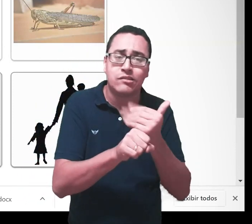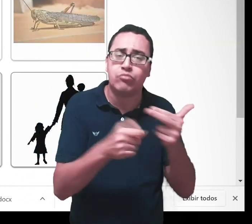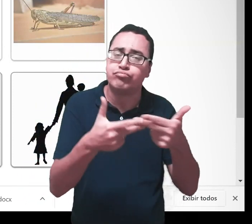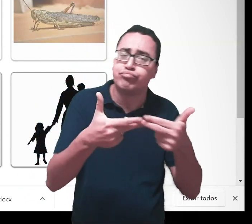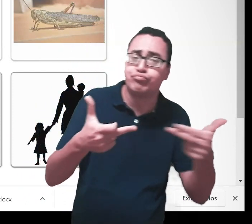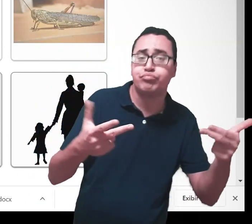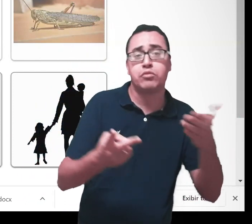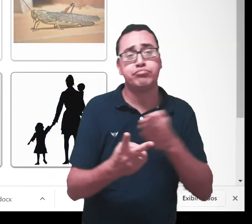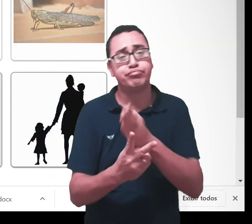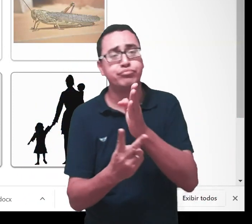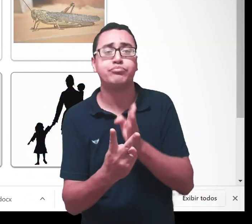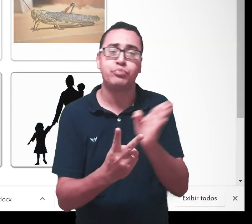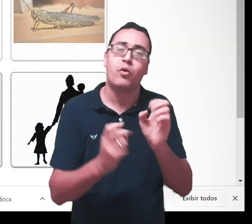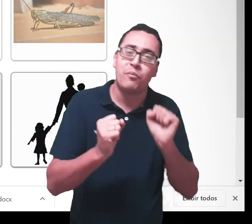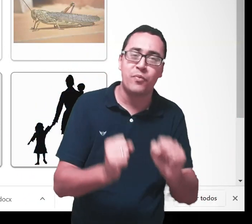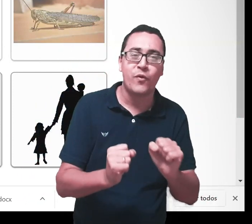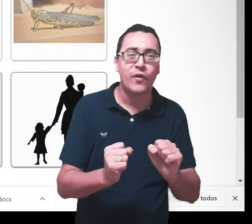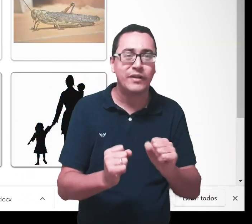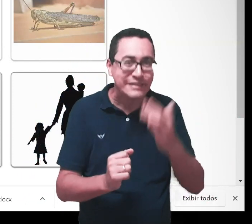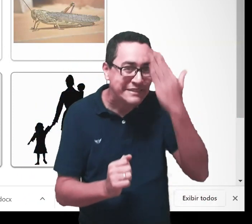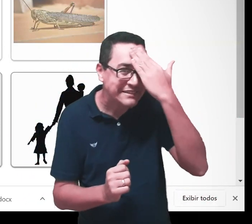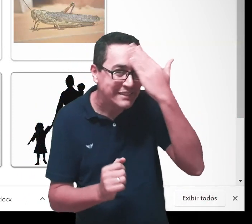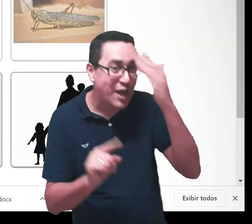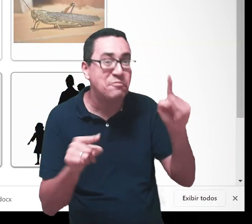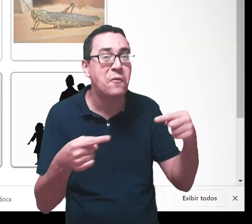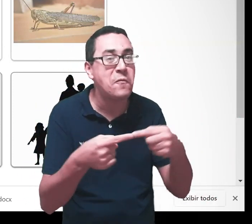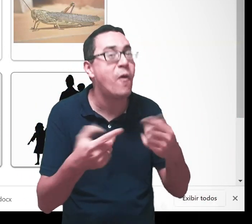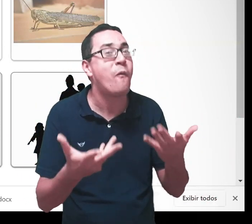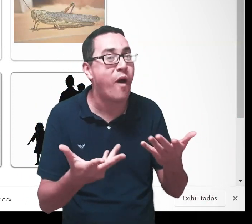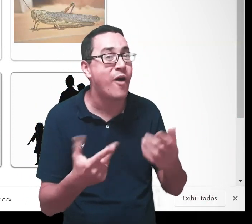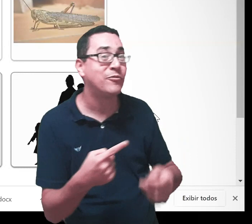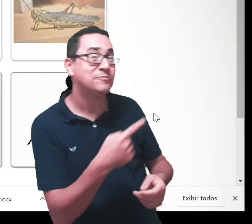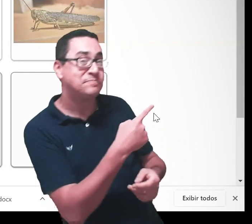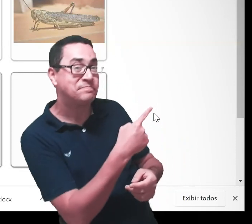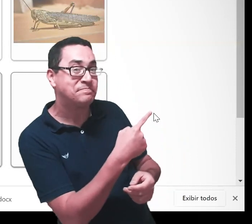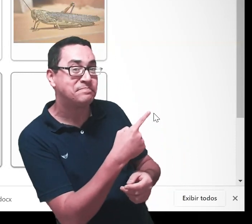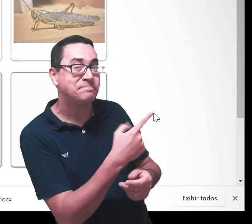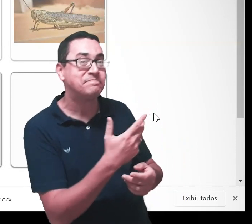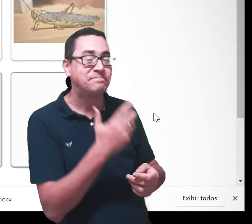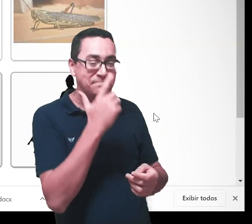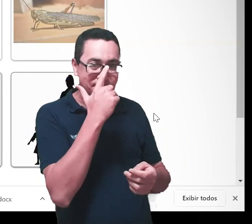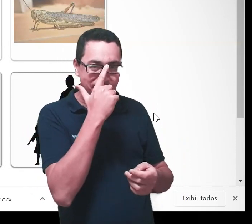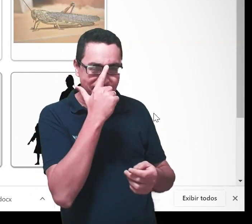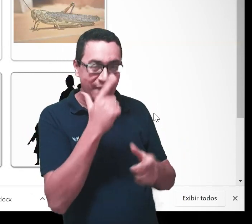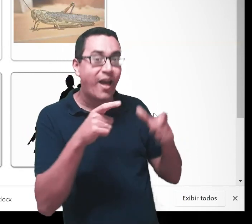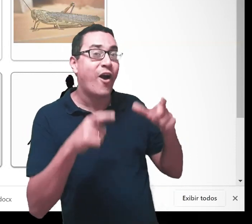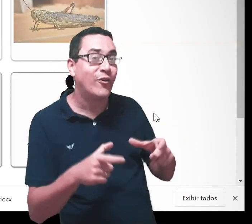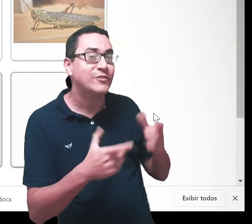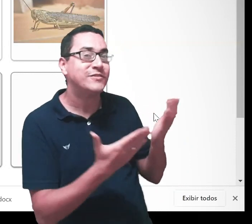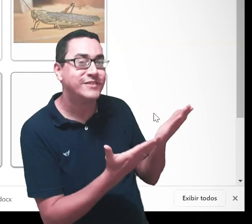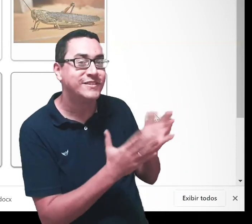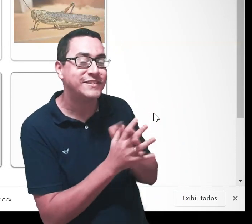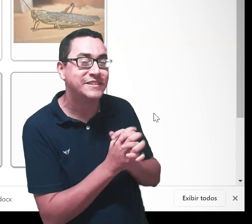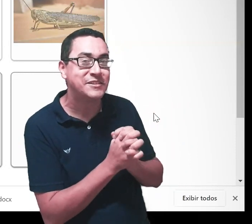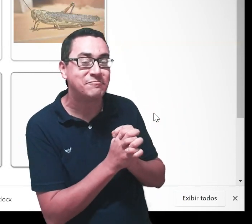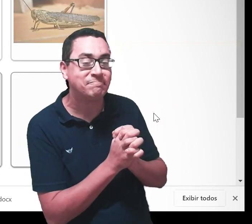ela está? Coloca o dedo aí para que eu possa copiar de você. Onde está?